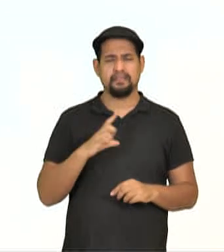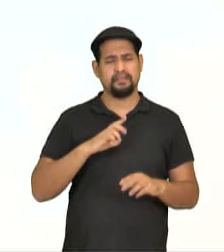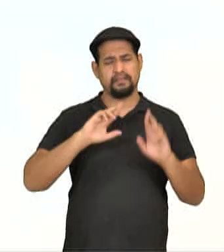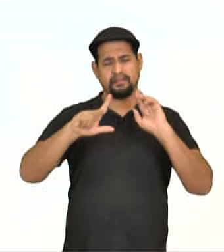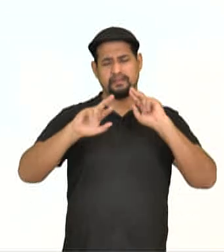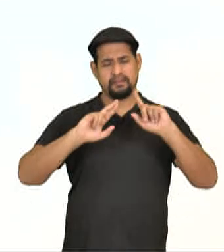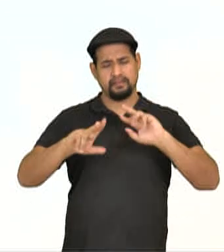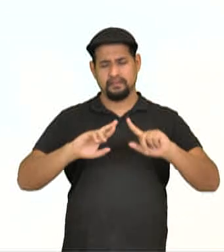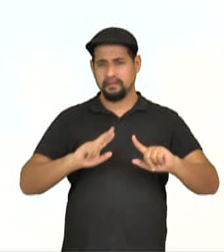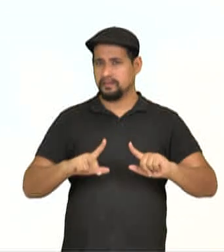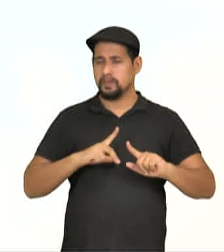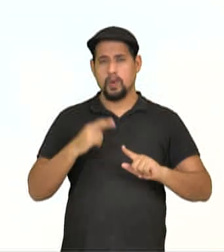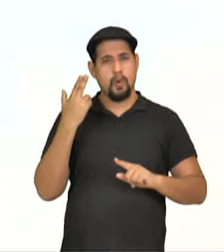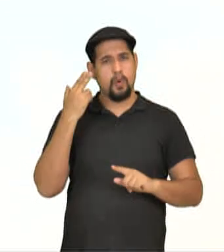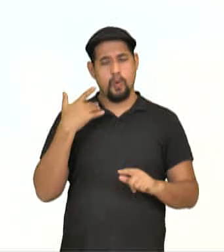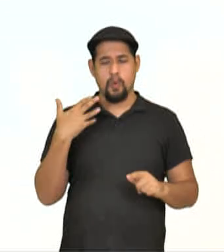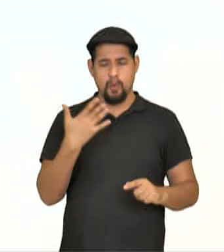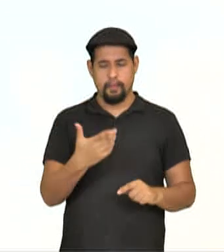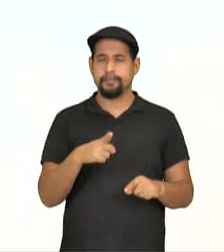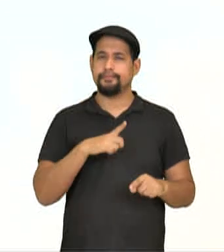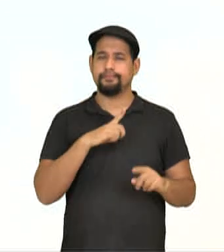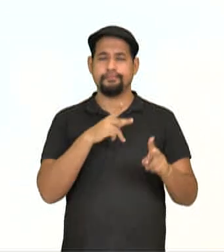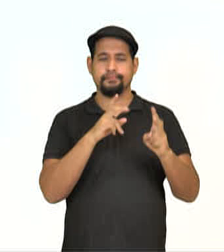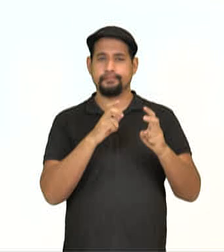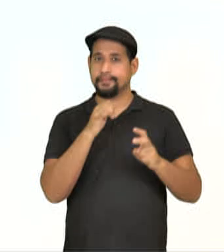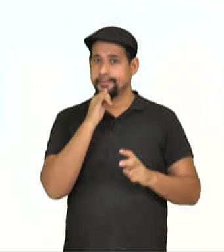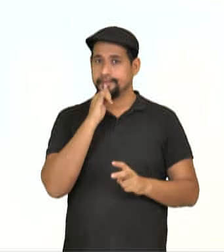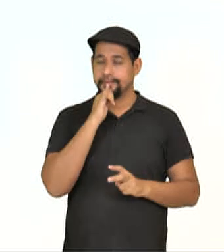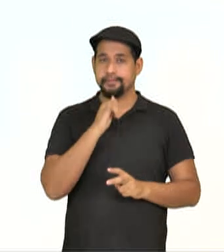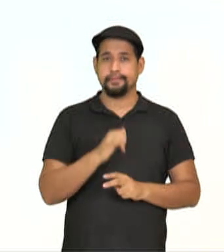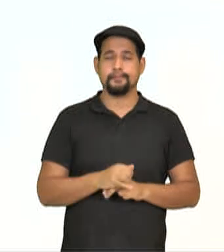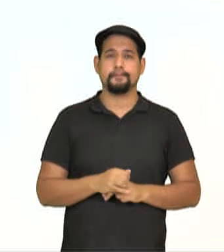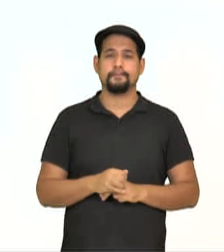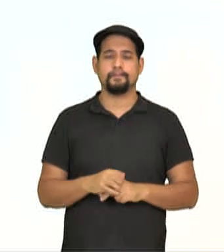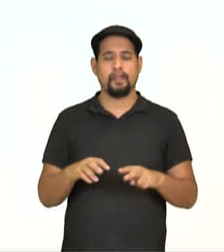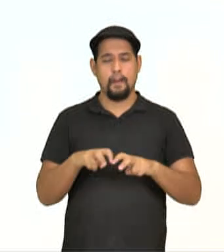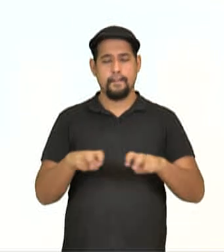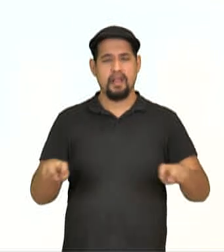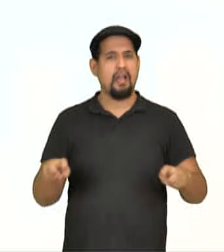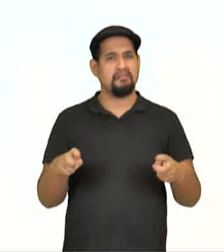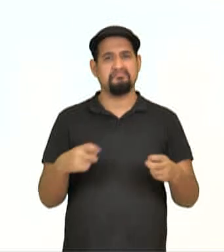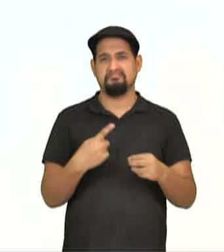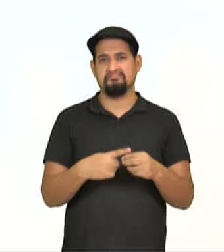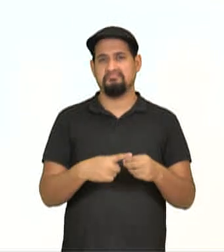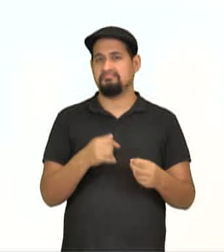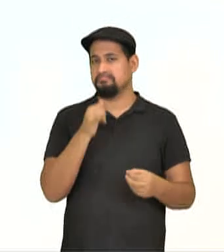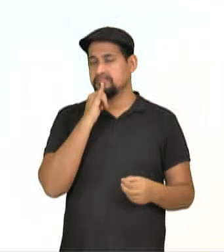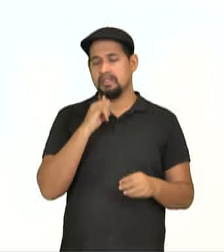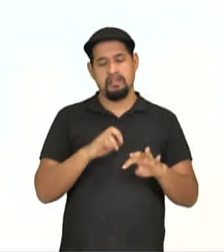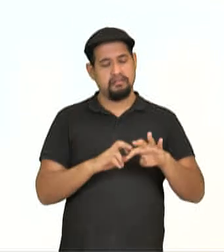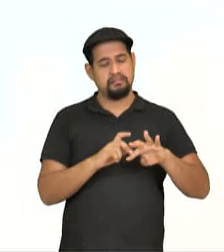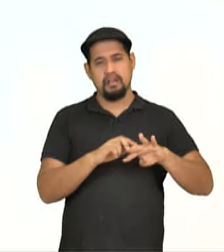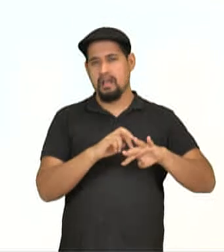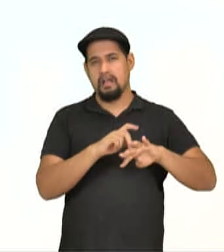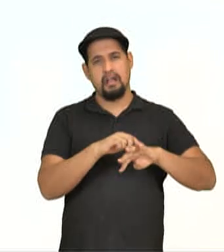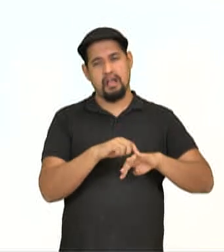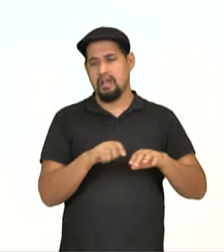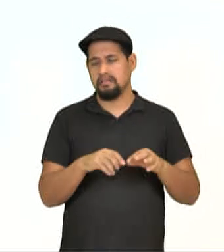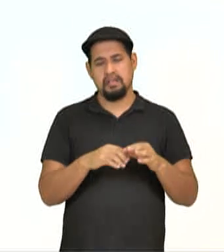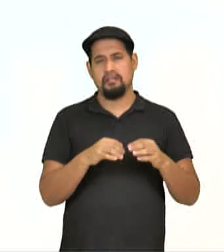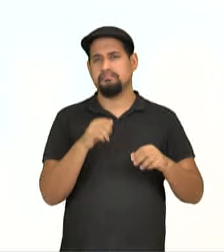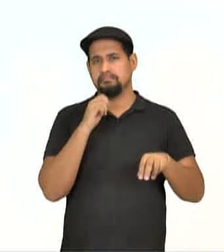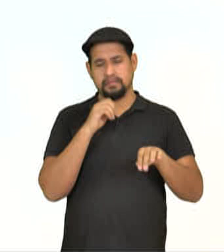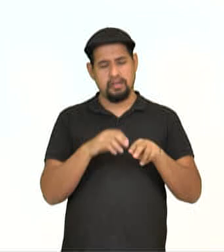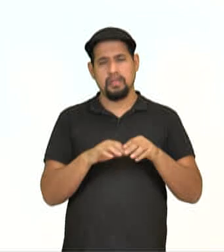vários elementos comuns que você encontra, por exemplo, na praça de uma cidade, como escada, corrimão,